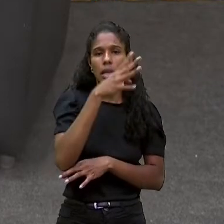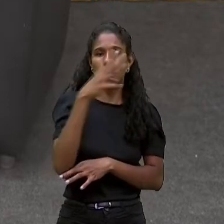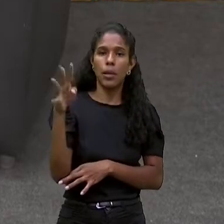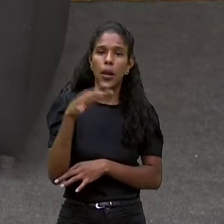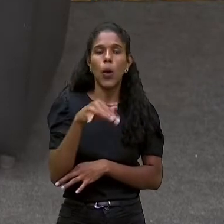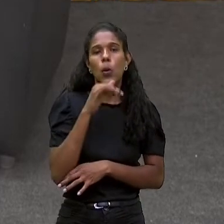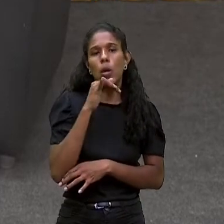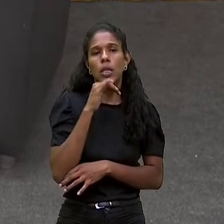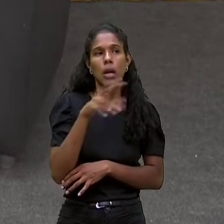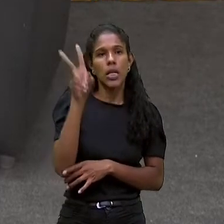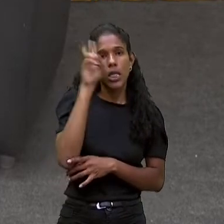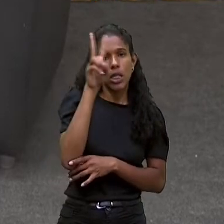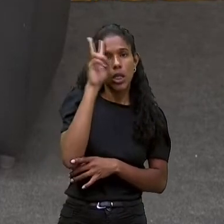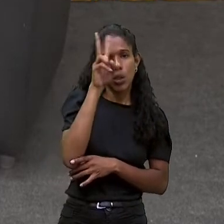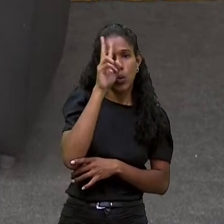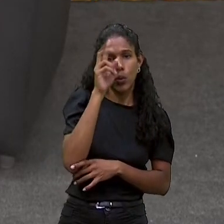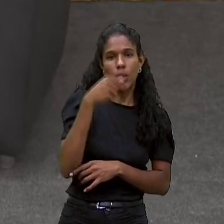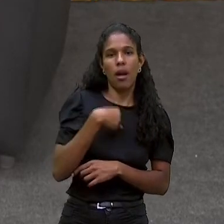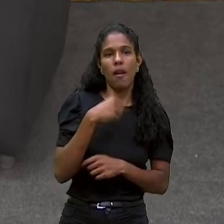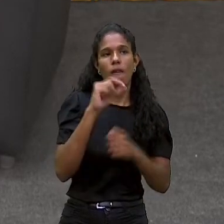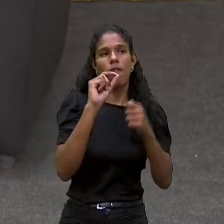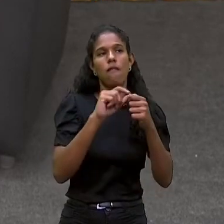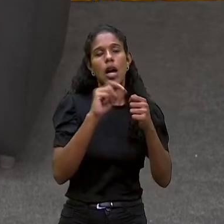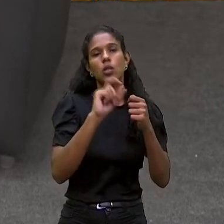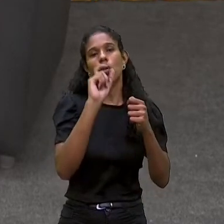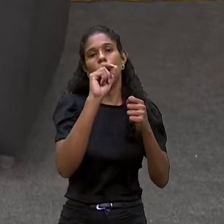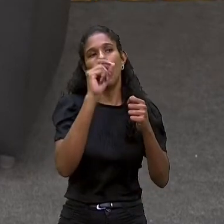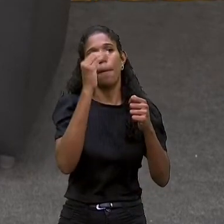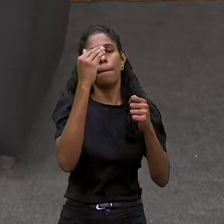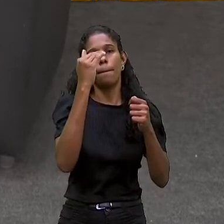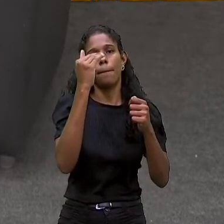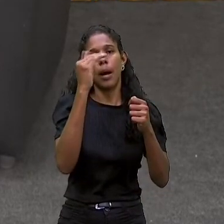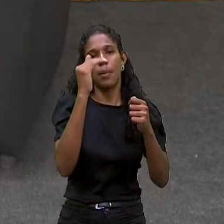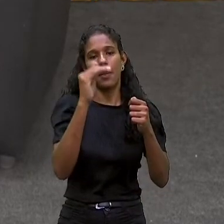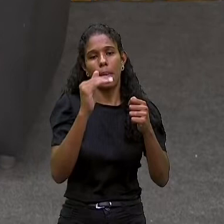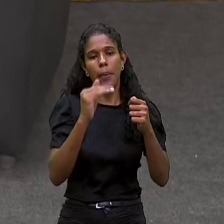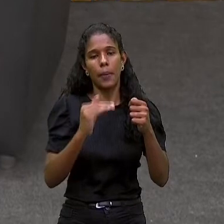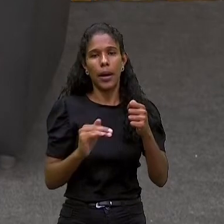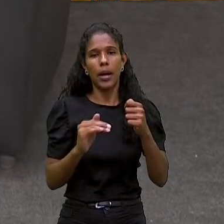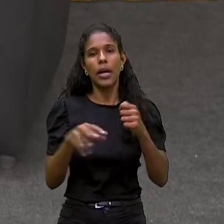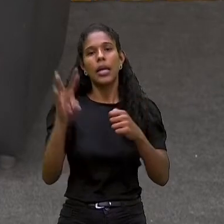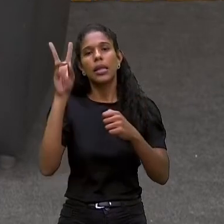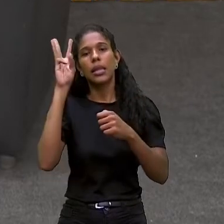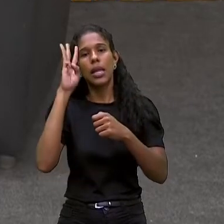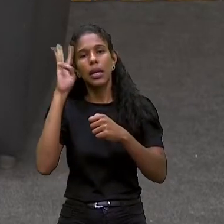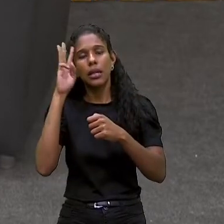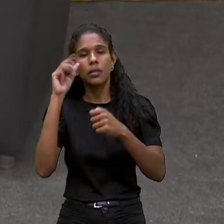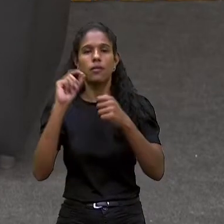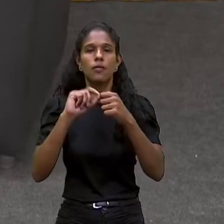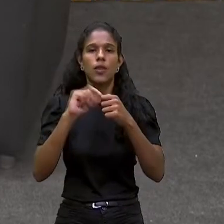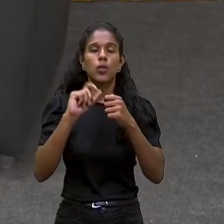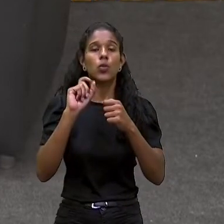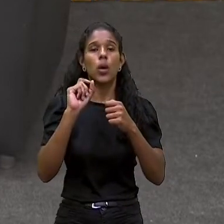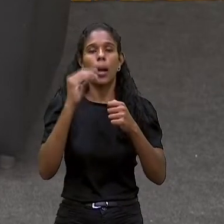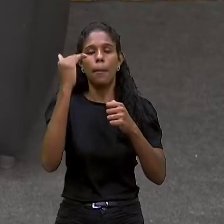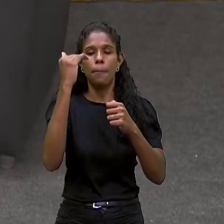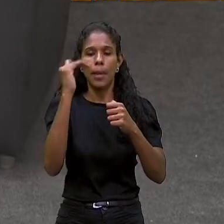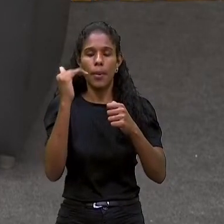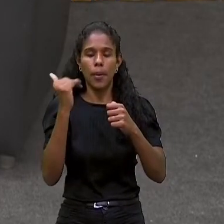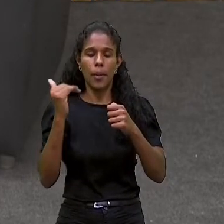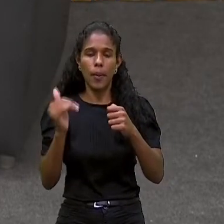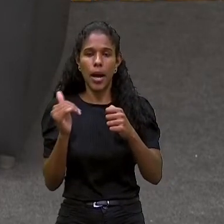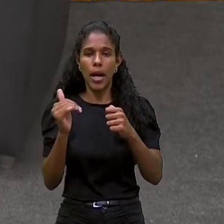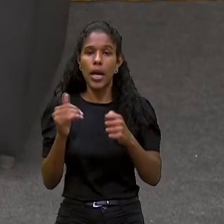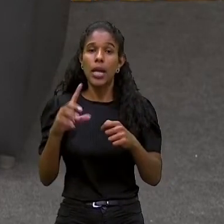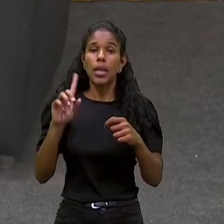faço isso, tal. Quanto por dia eu estou gastando com cada coisa? Eu vou perceber que há um momento ali que eu... Quanto que eu gasto com lazer, por